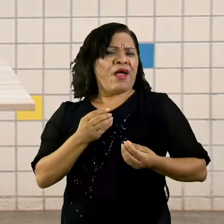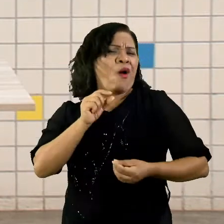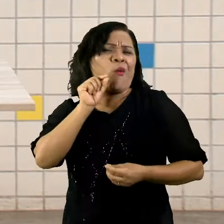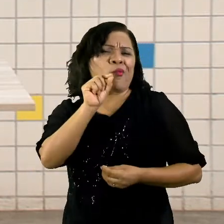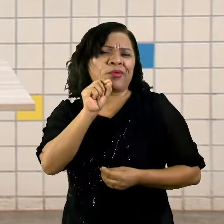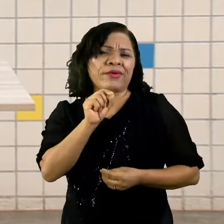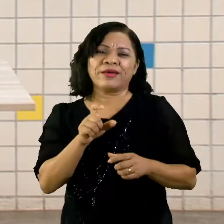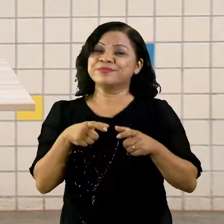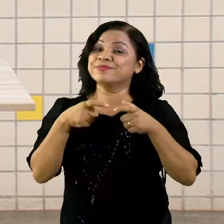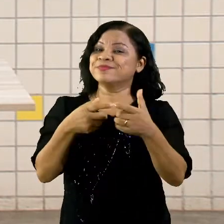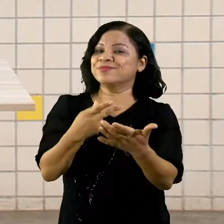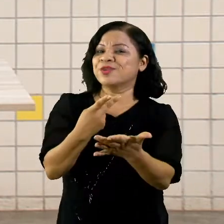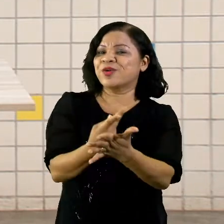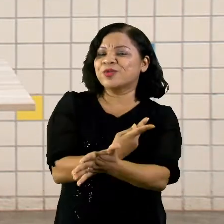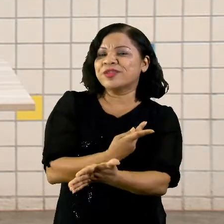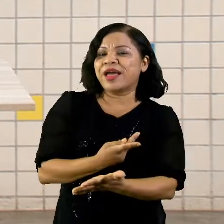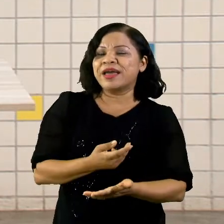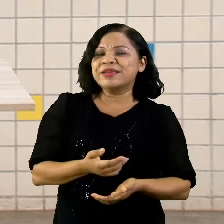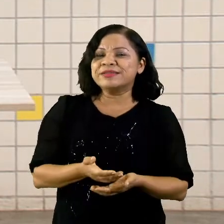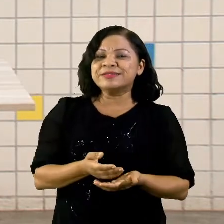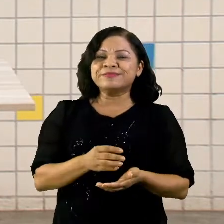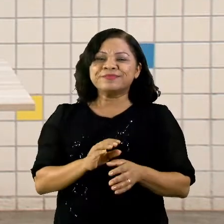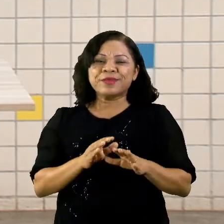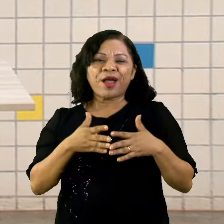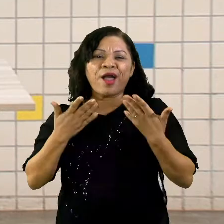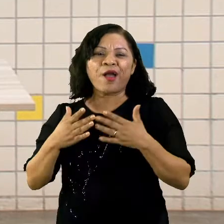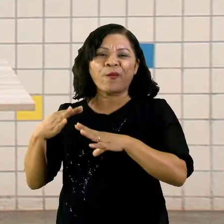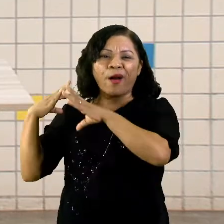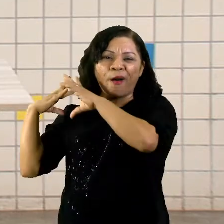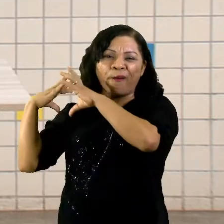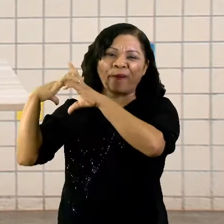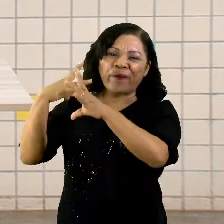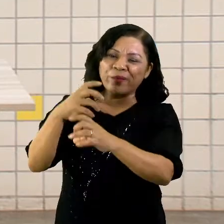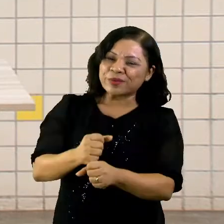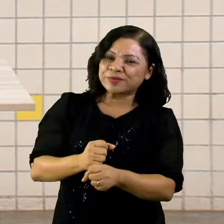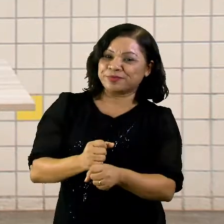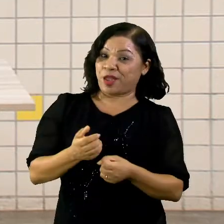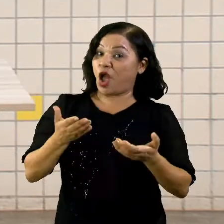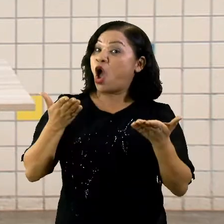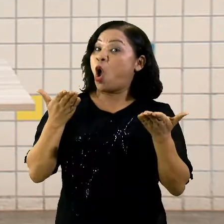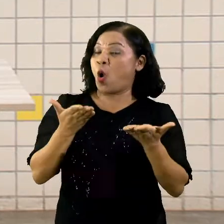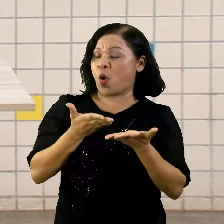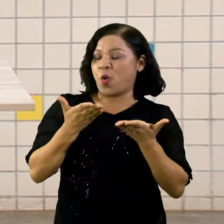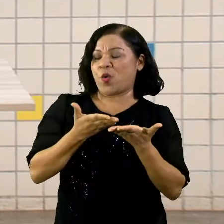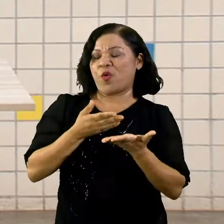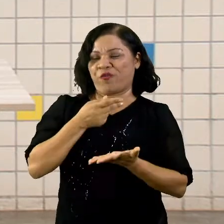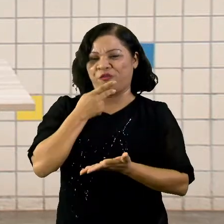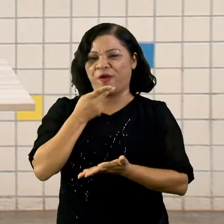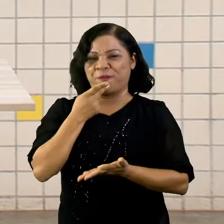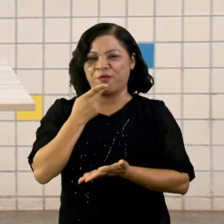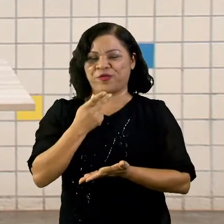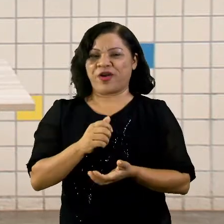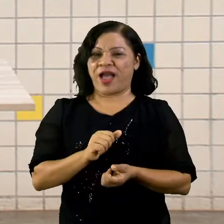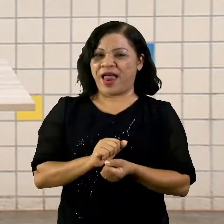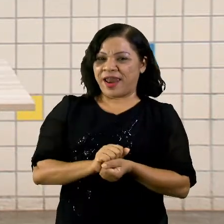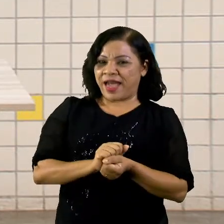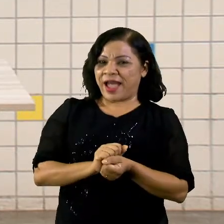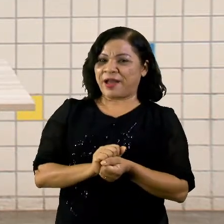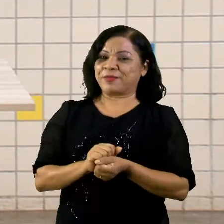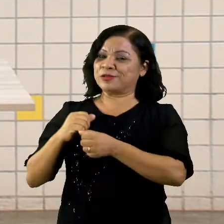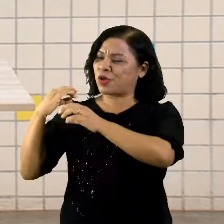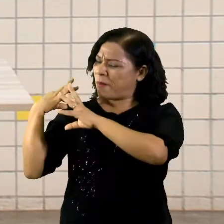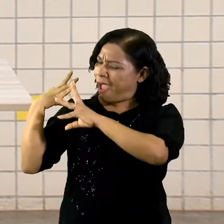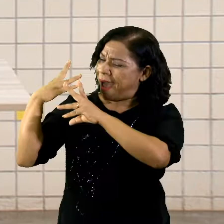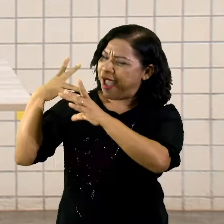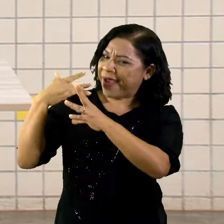tradições? Pois é, hoje vamos falar para vocês um pouco sobre a tradição dela